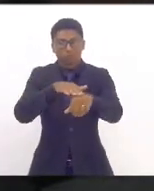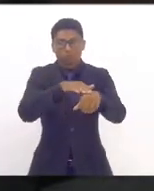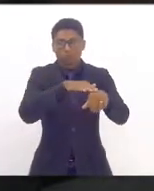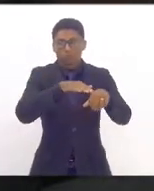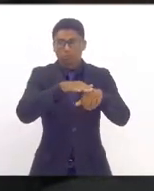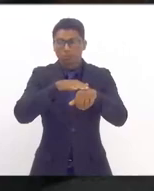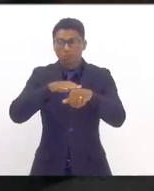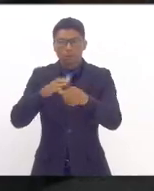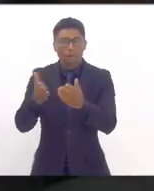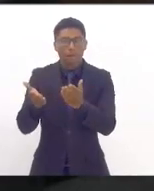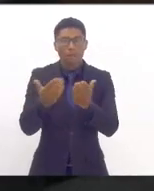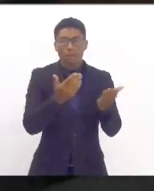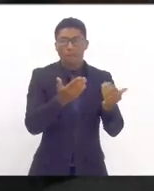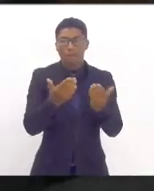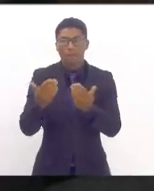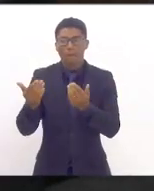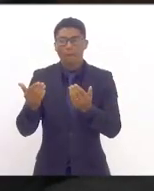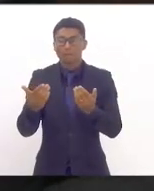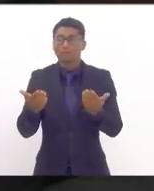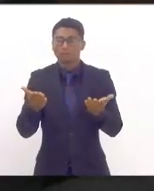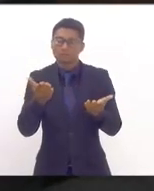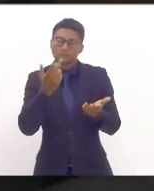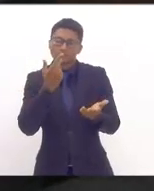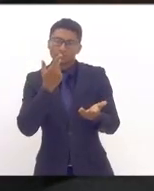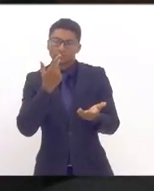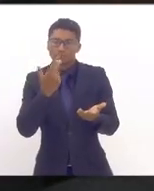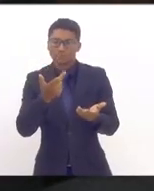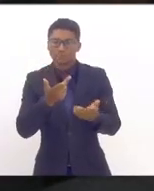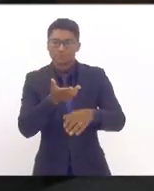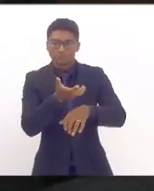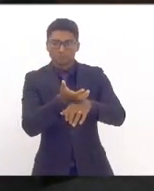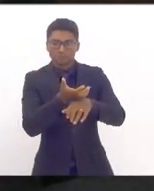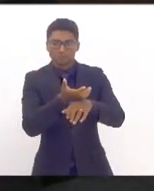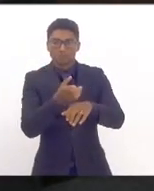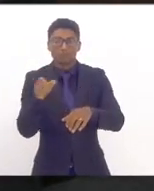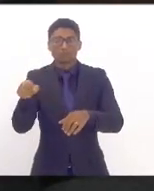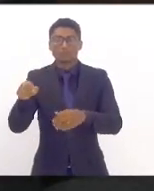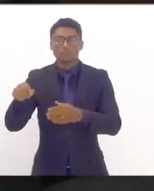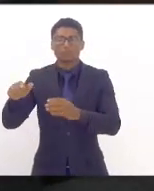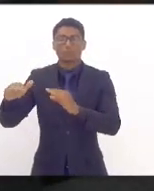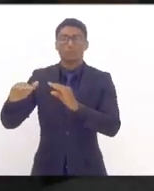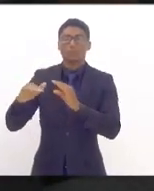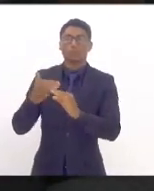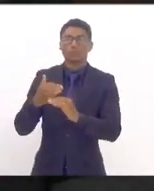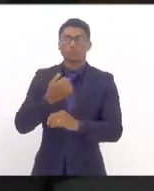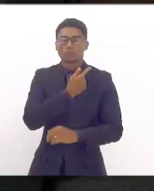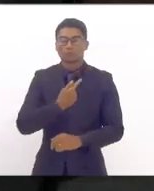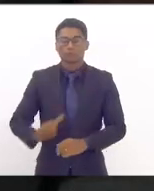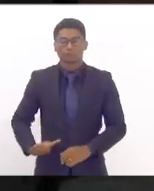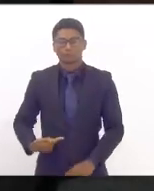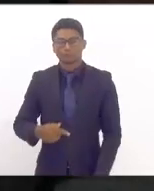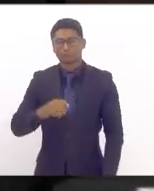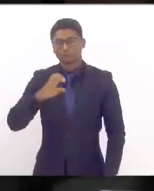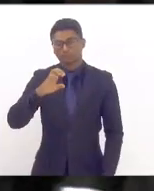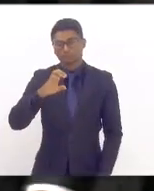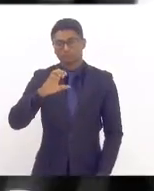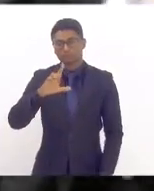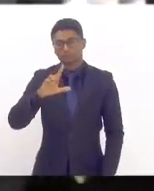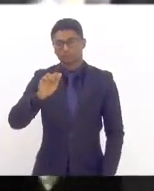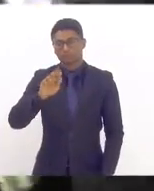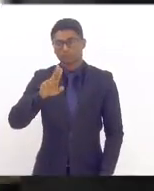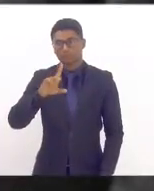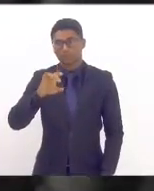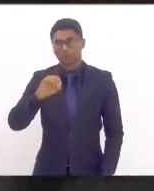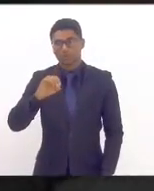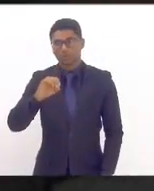a falar aqui que o senhor como realmente é verdade a matéria foi enviada pelo Governador Cláudio Castro e para que ela